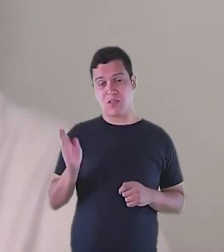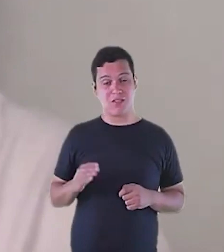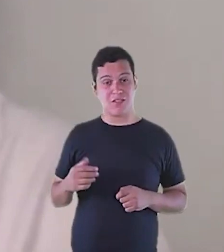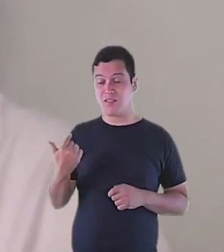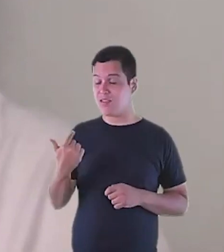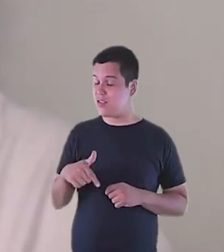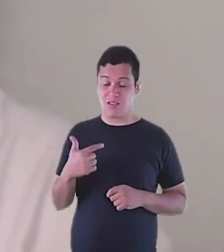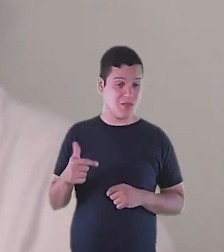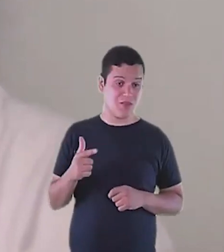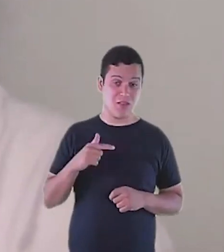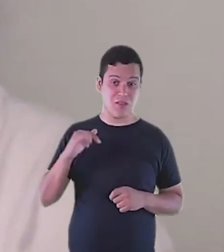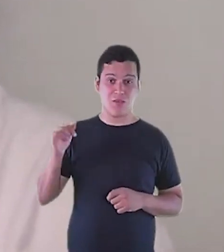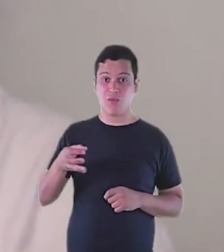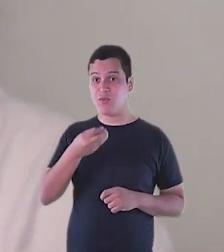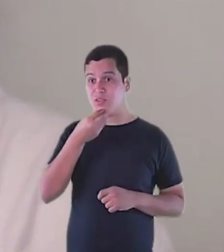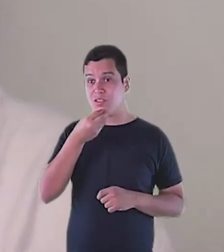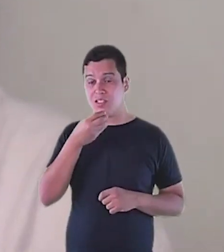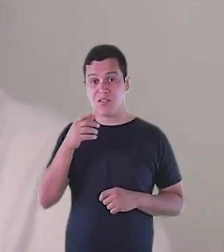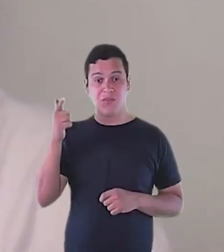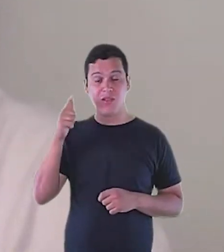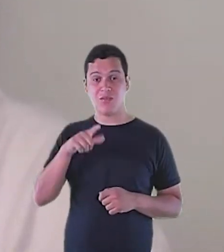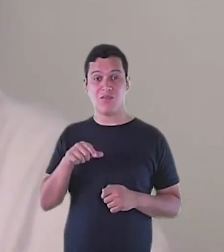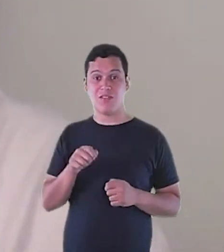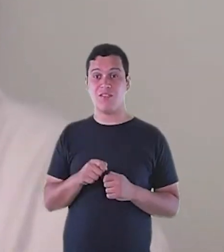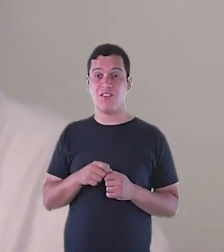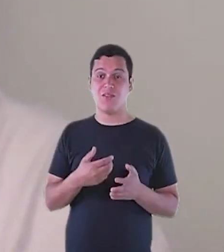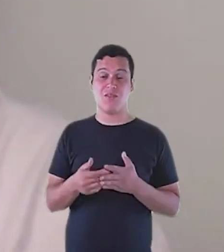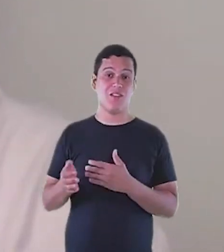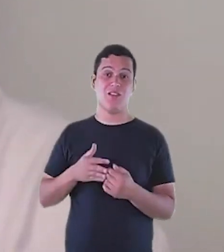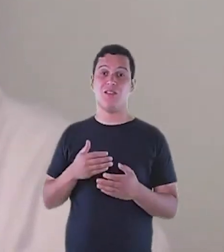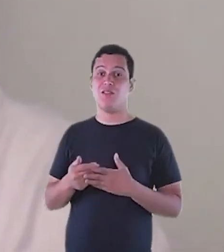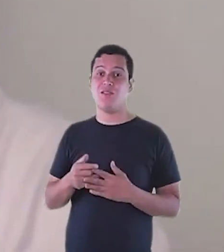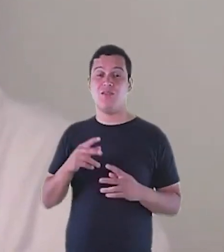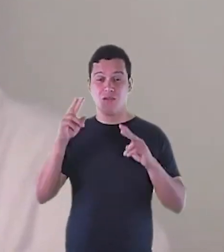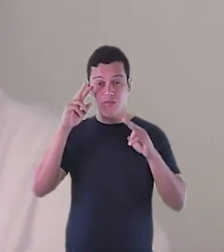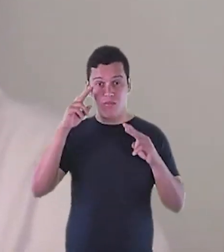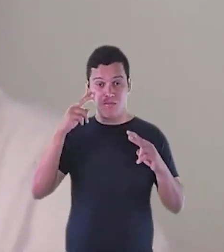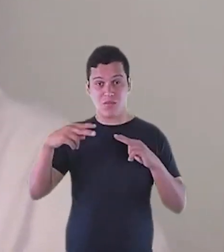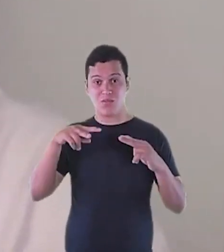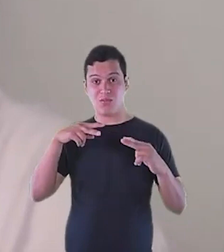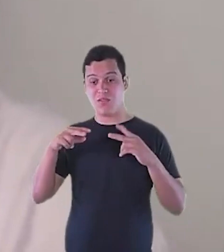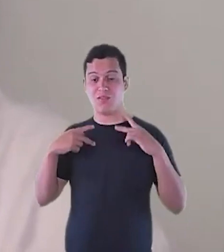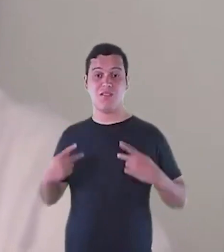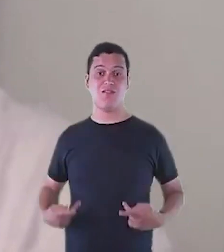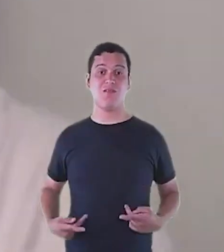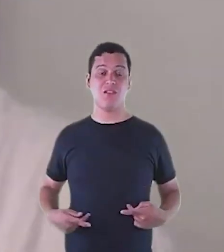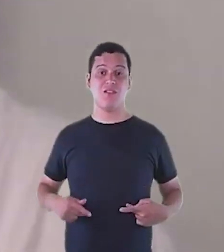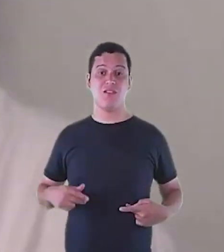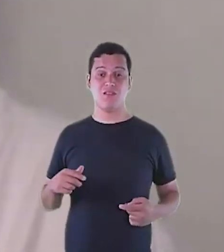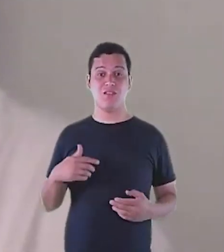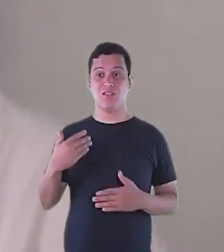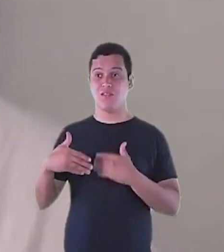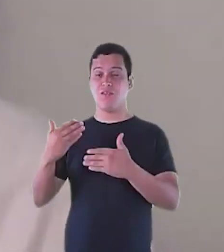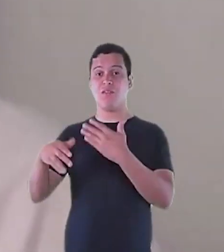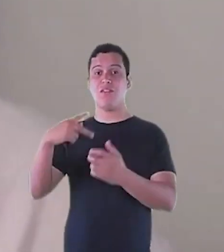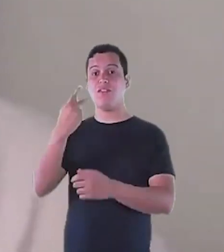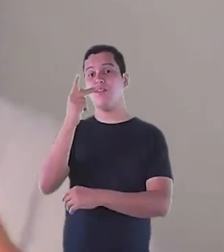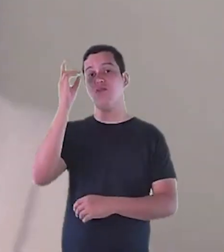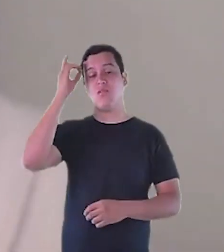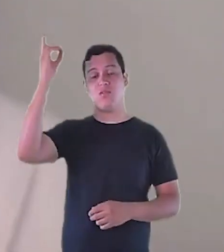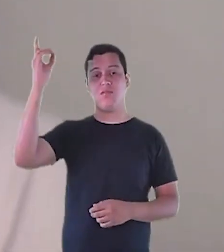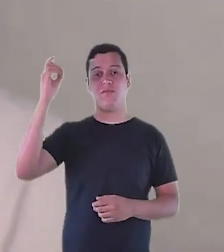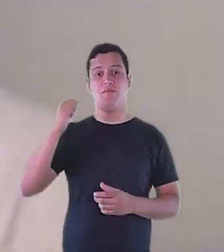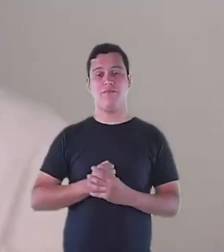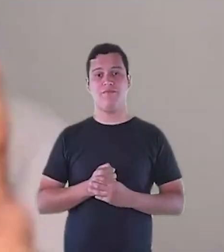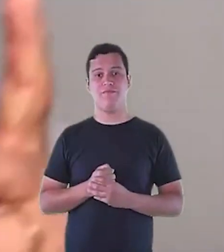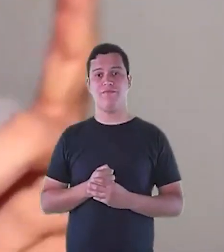tiver oportunidades para se realizar plenamente como seres humanos, realizar suas vocações e talentos. Eu tenho insistido nisso.